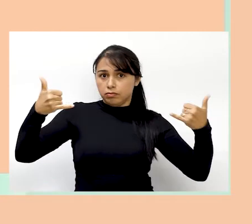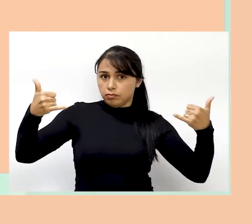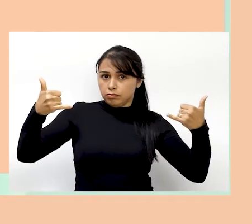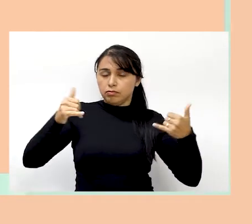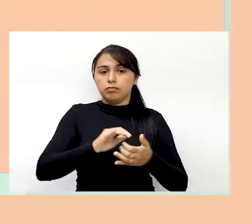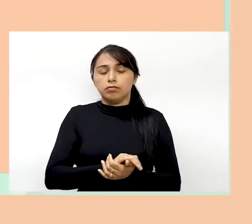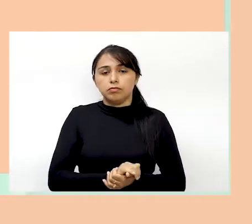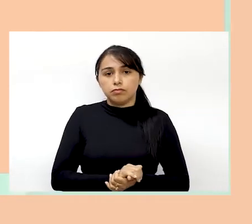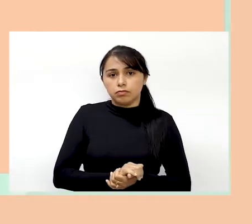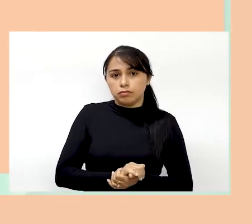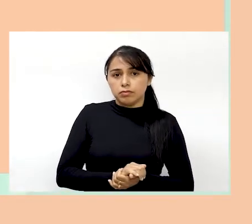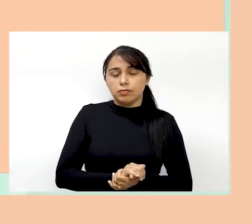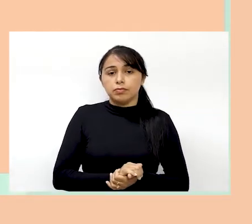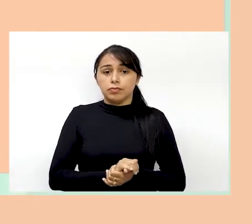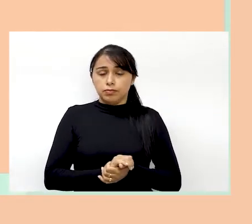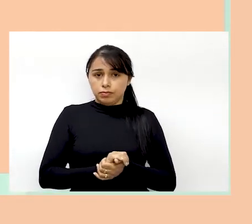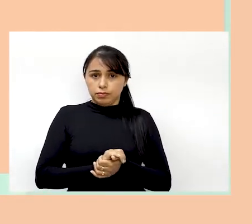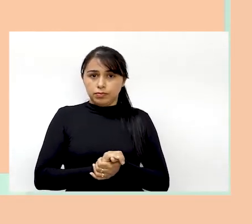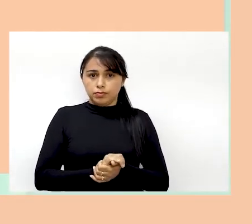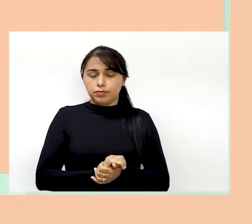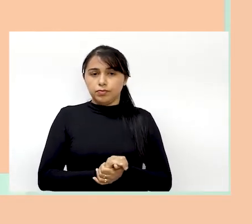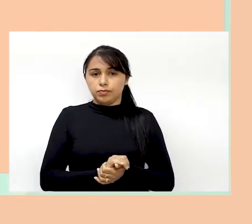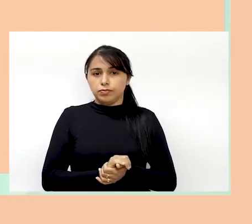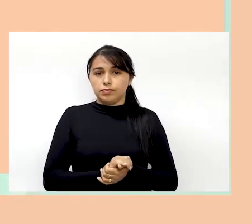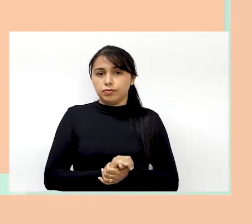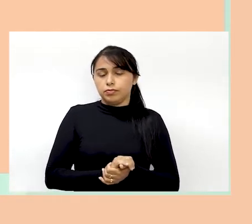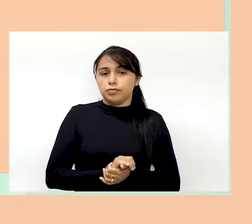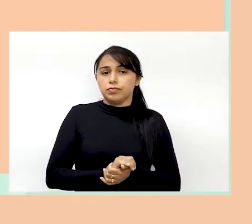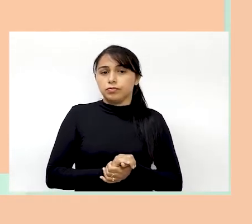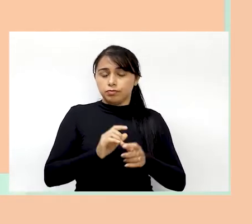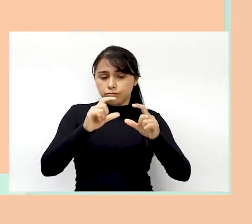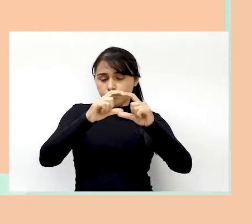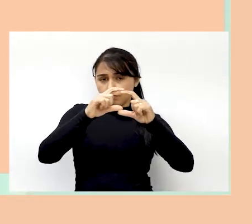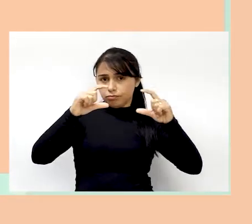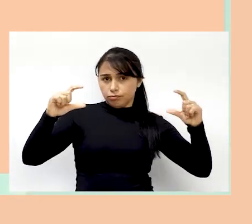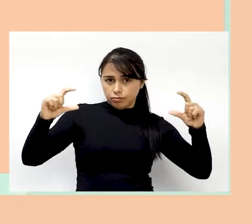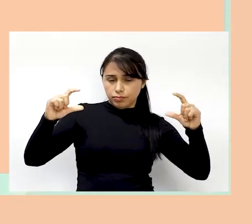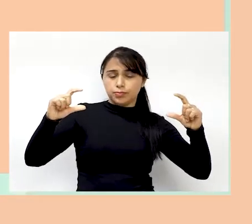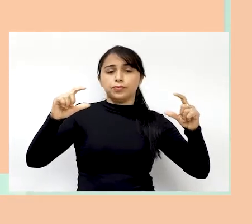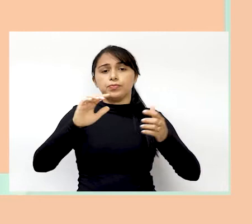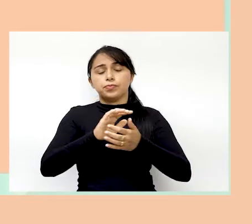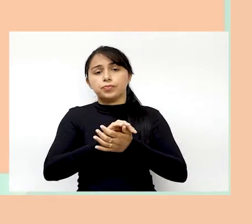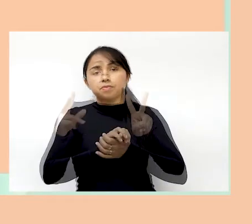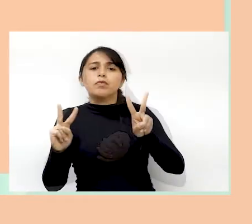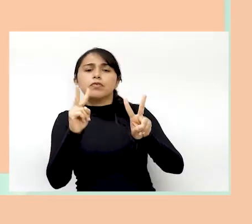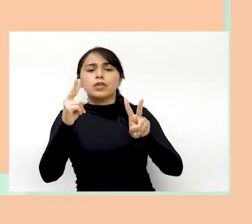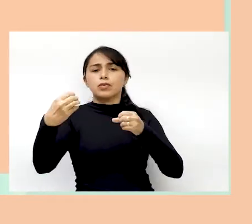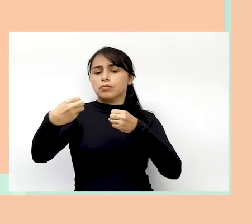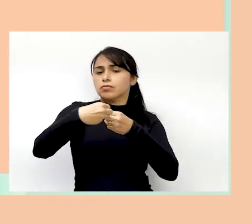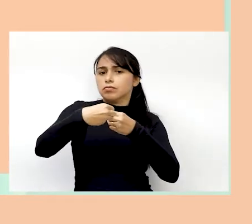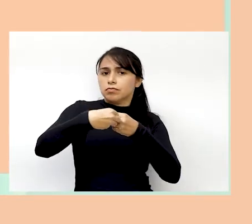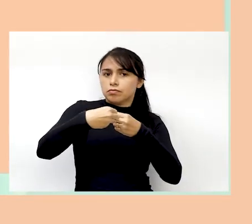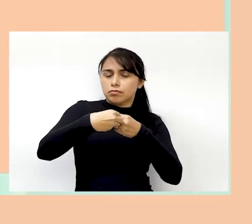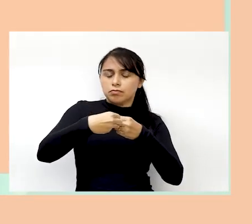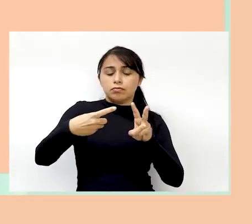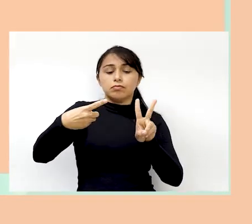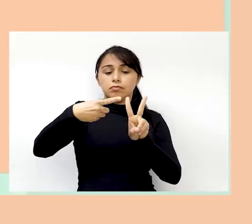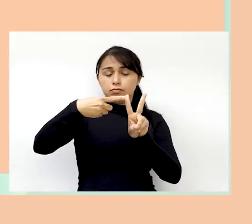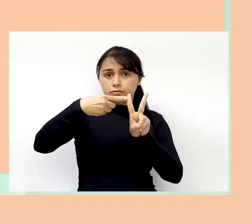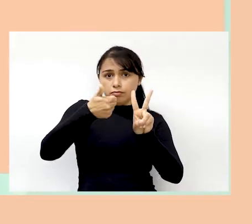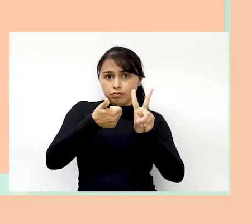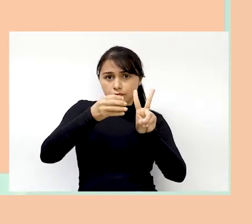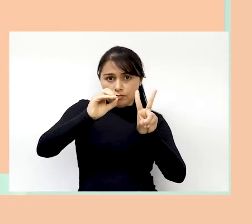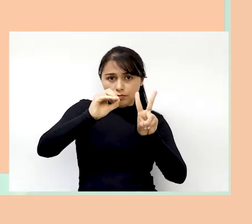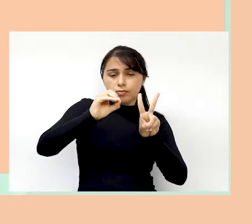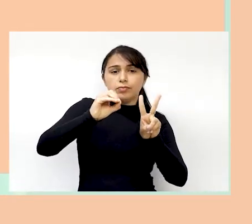né? Duas vezes o valor dessa expressão. Então vamos lá. Então, raiz de 10. Então,